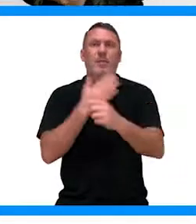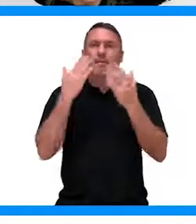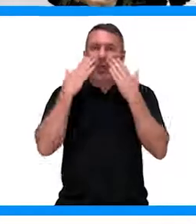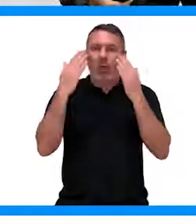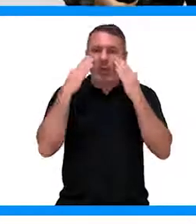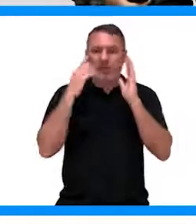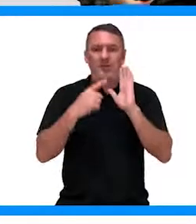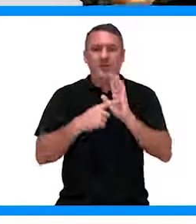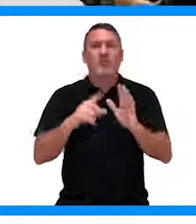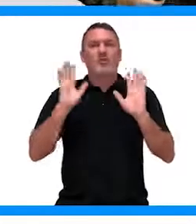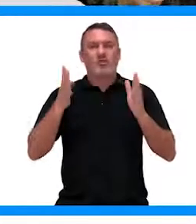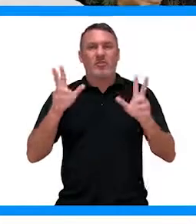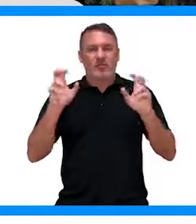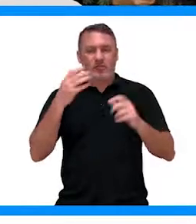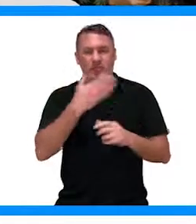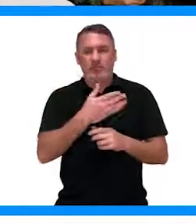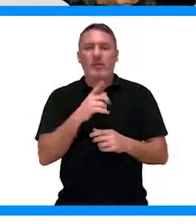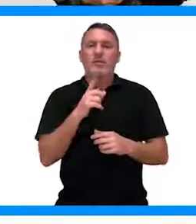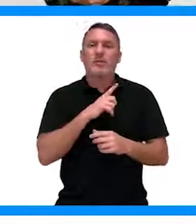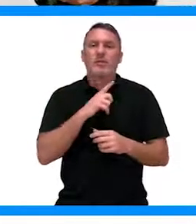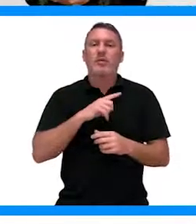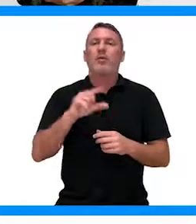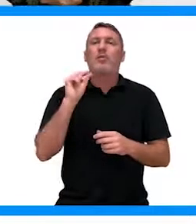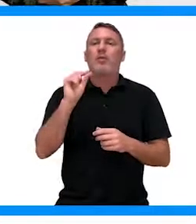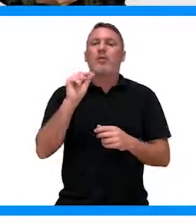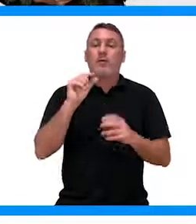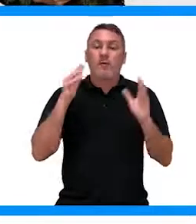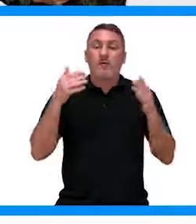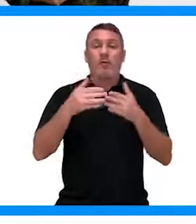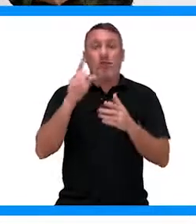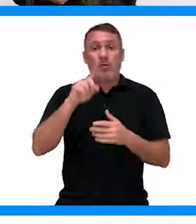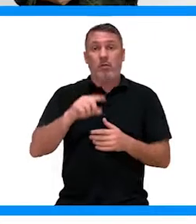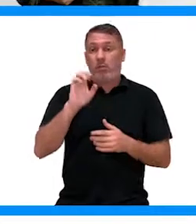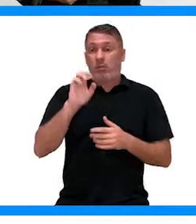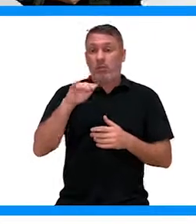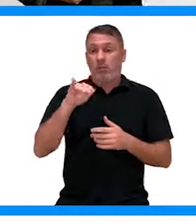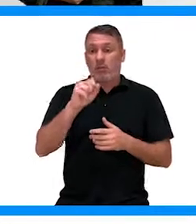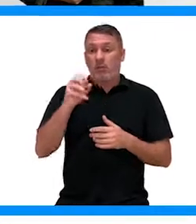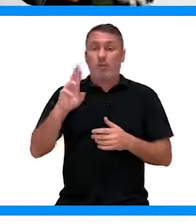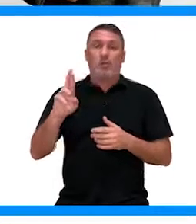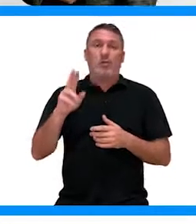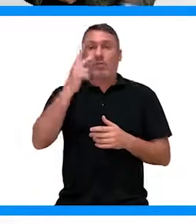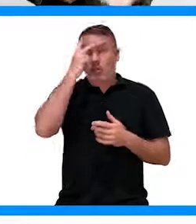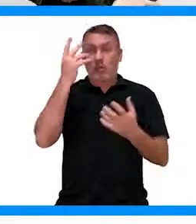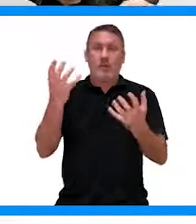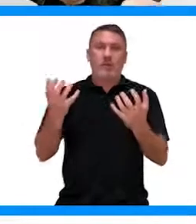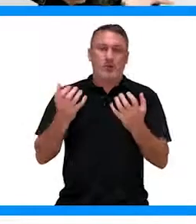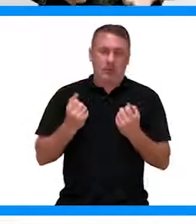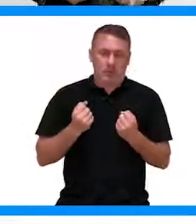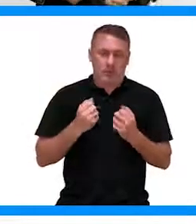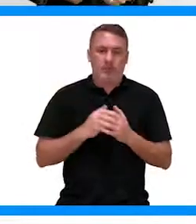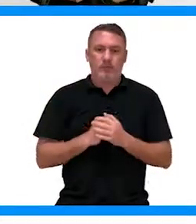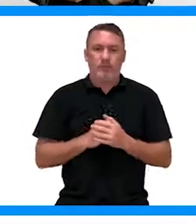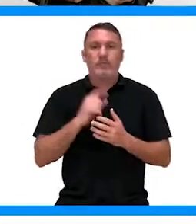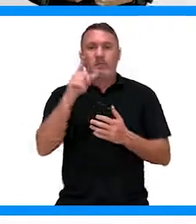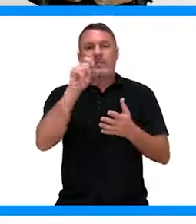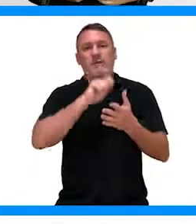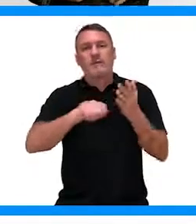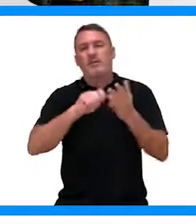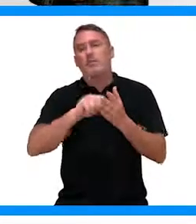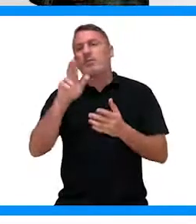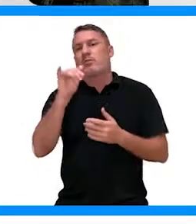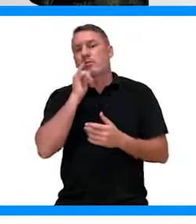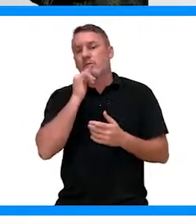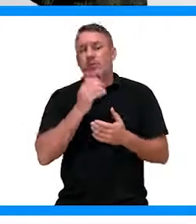emotiva ou expressiva, como o nome já diz, tem a ênfase no emissor, naquele que recebe. Então, quando